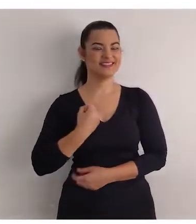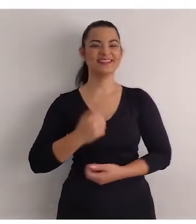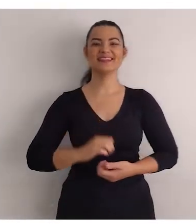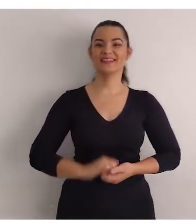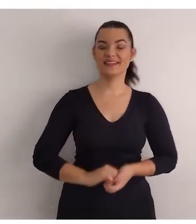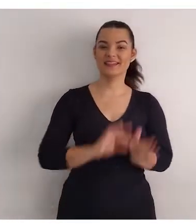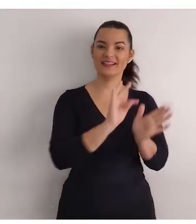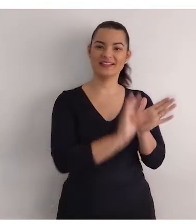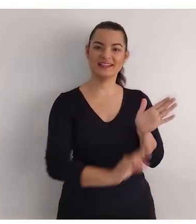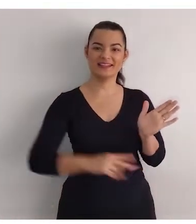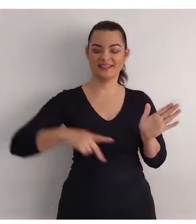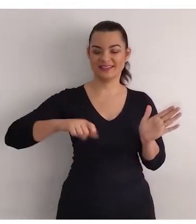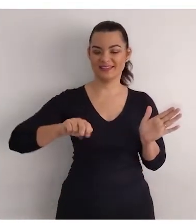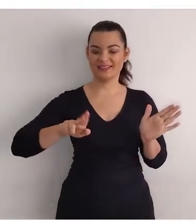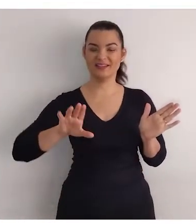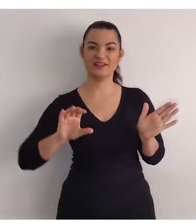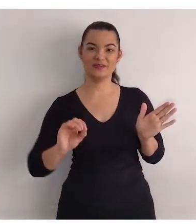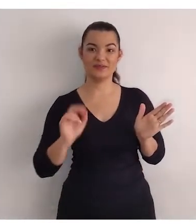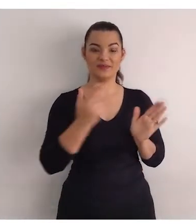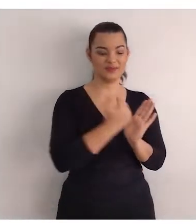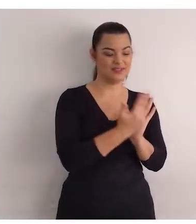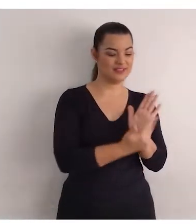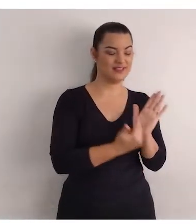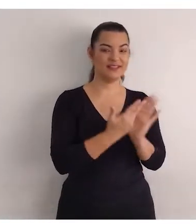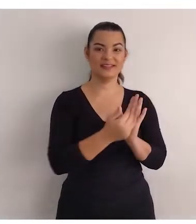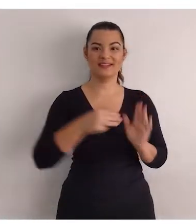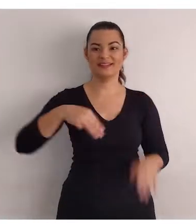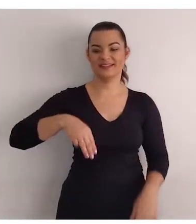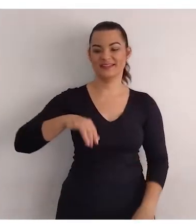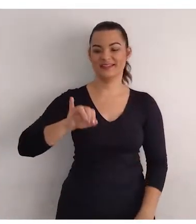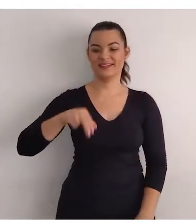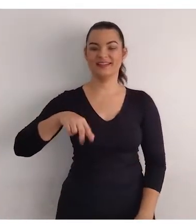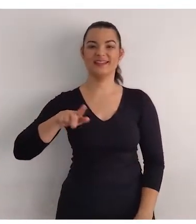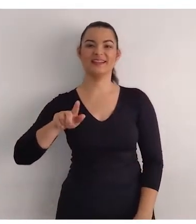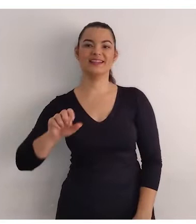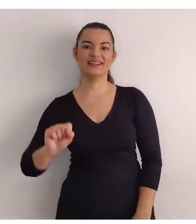A Natureza em Números. Texto: Paulo Meirelles.